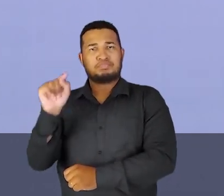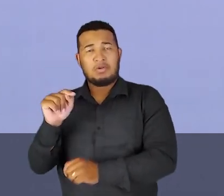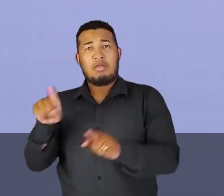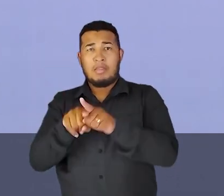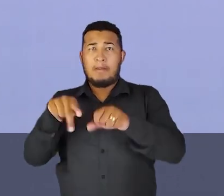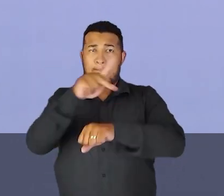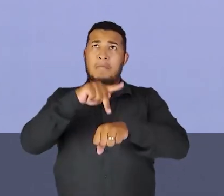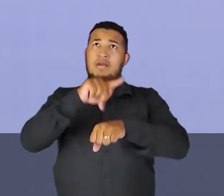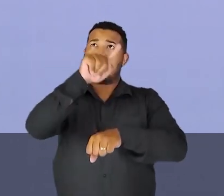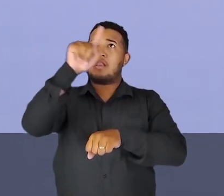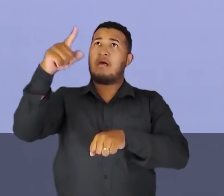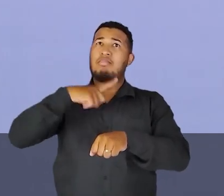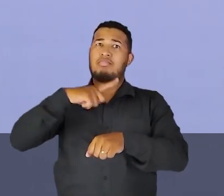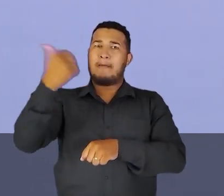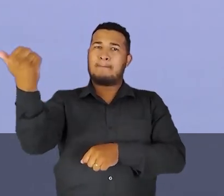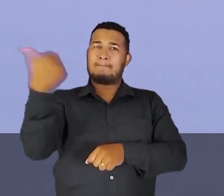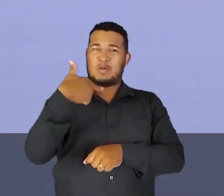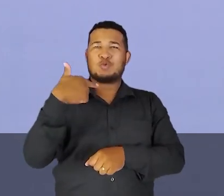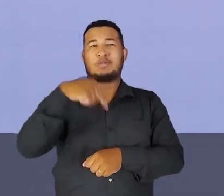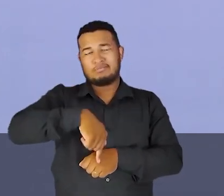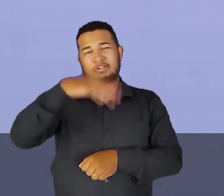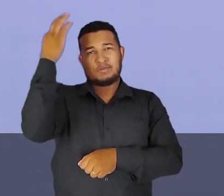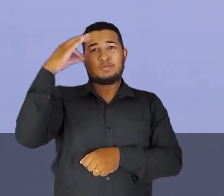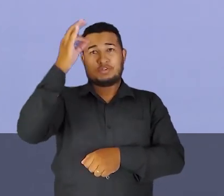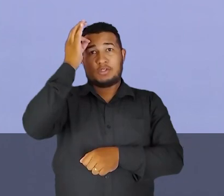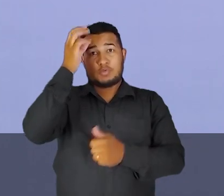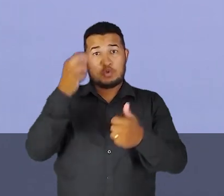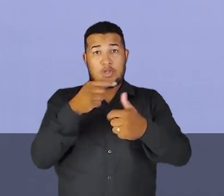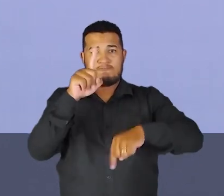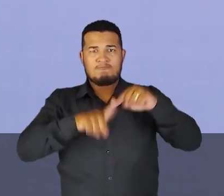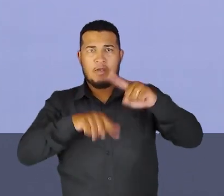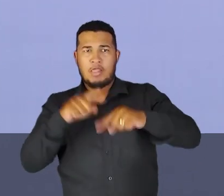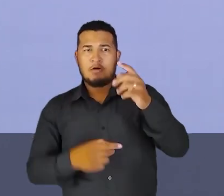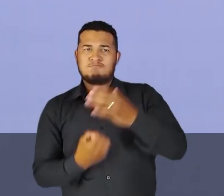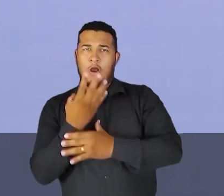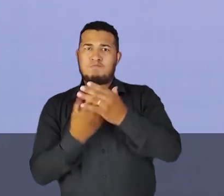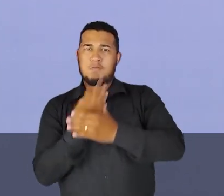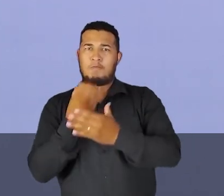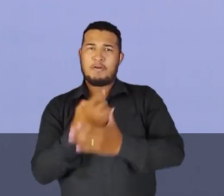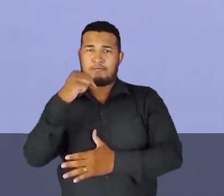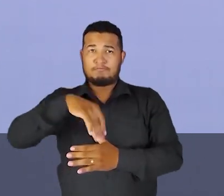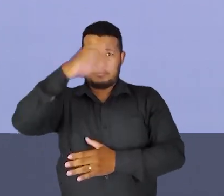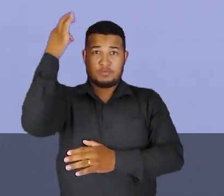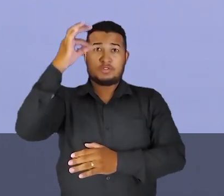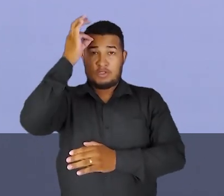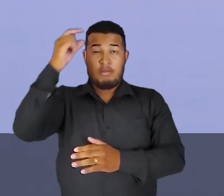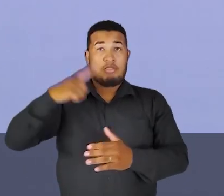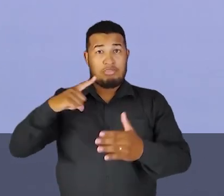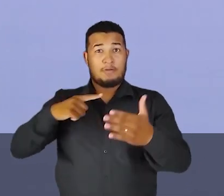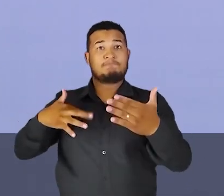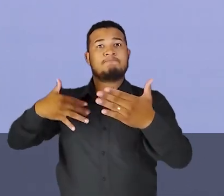países da Europa. E muito do que foi produzido aqui no estado do Espírito Santo e até